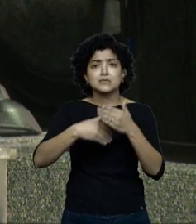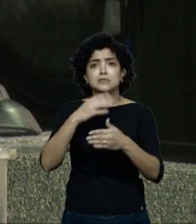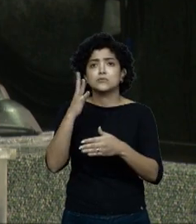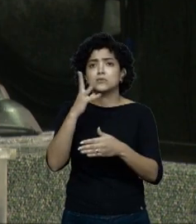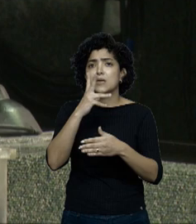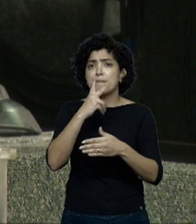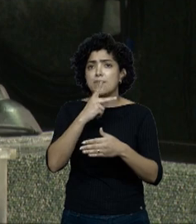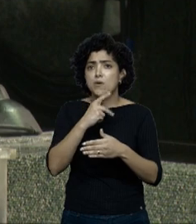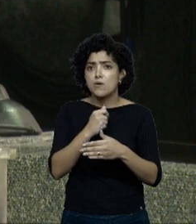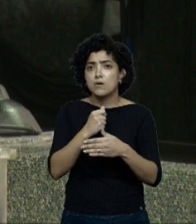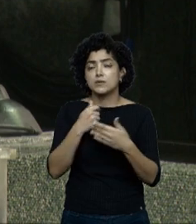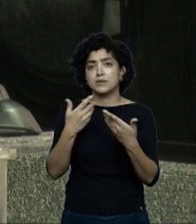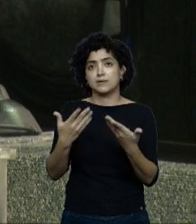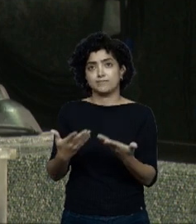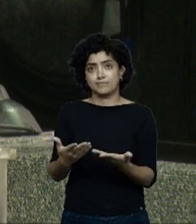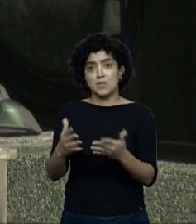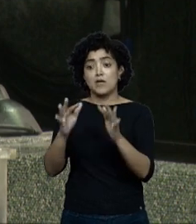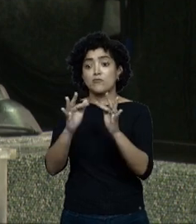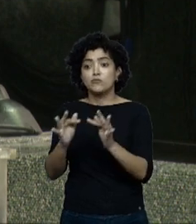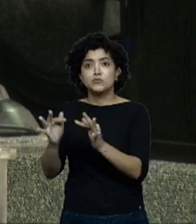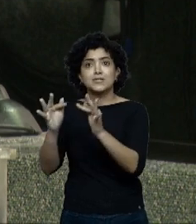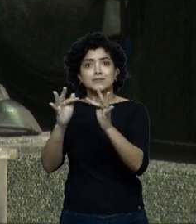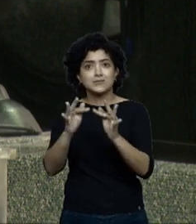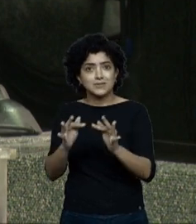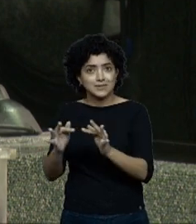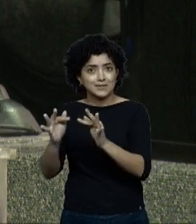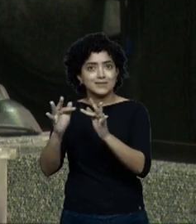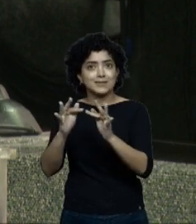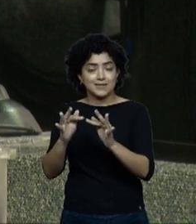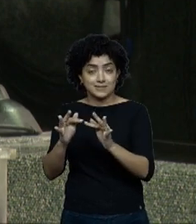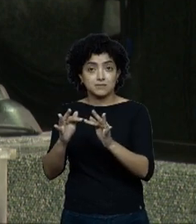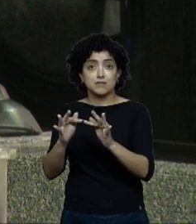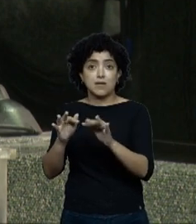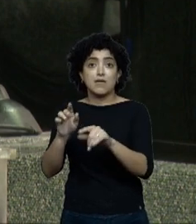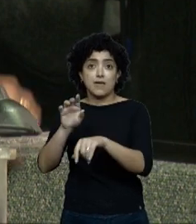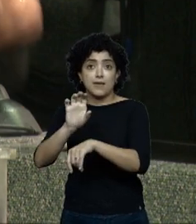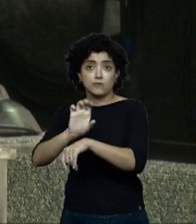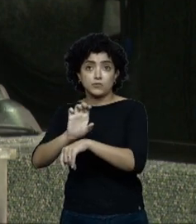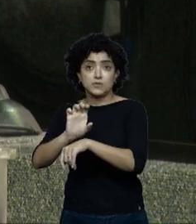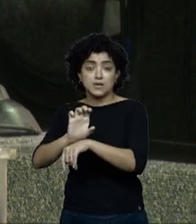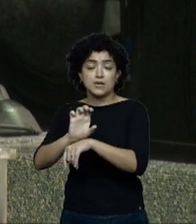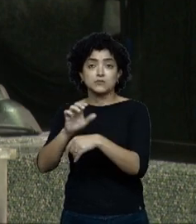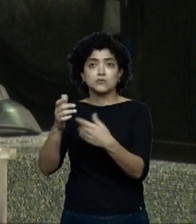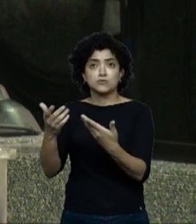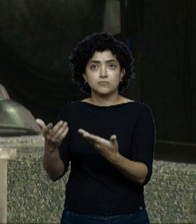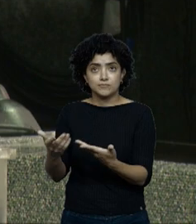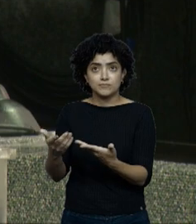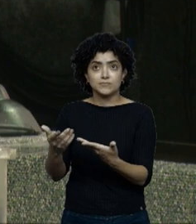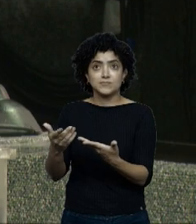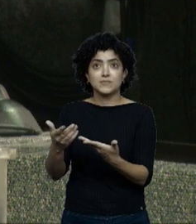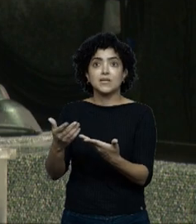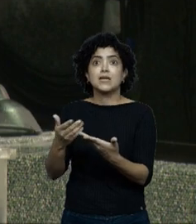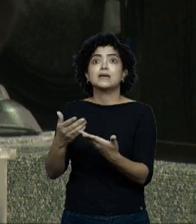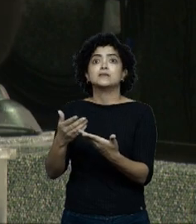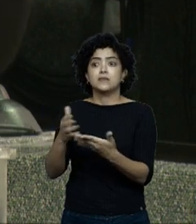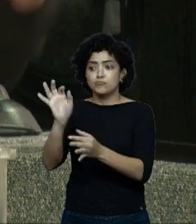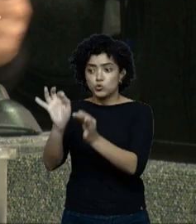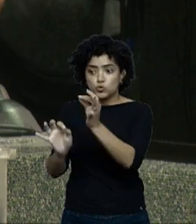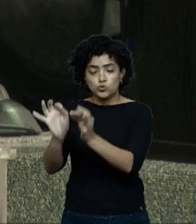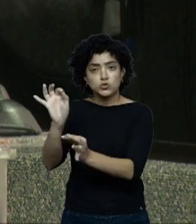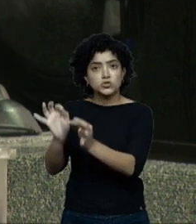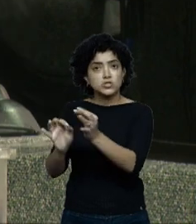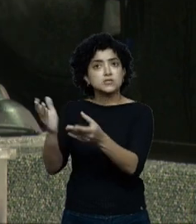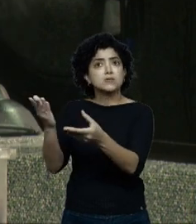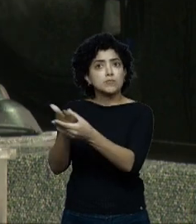a Fundação Catarinense de Educação Especial que também é do estado e tivemos tentando a justiça e ganhar na